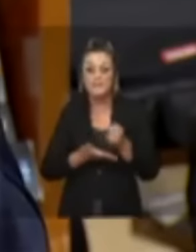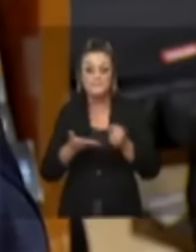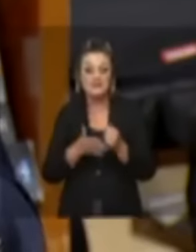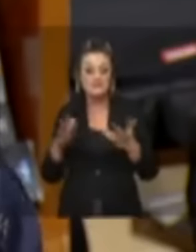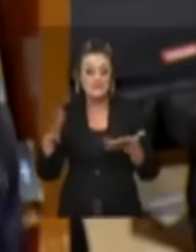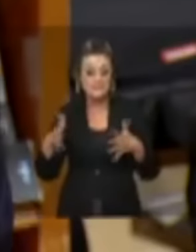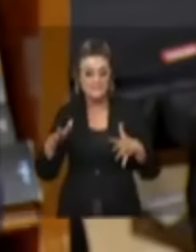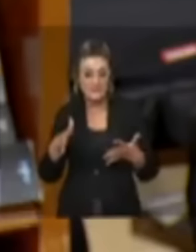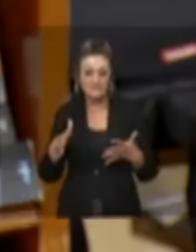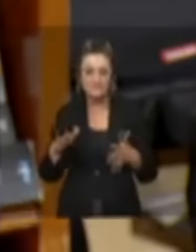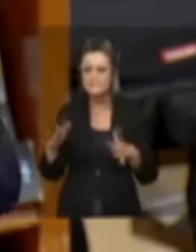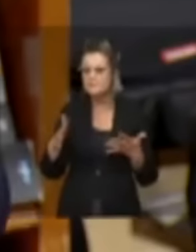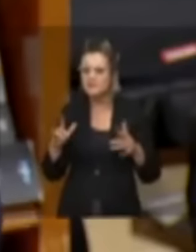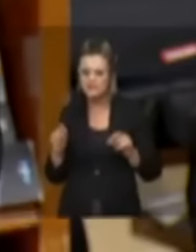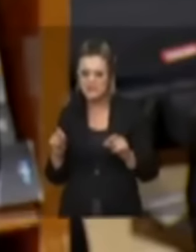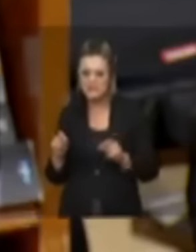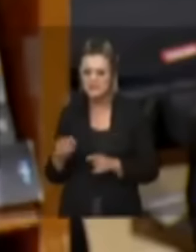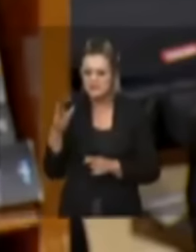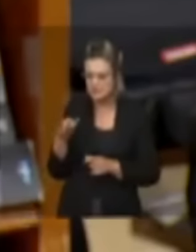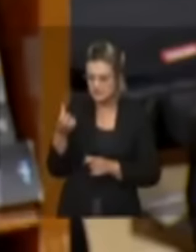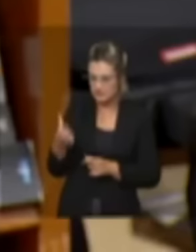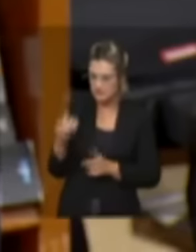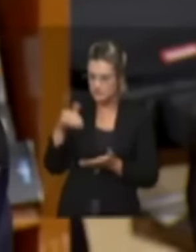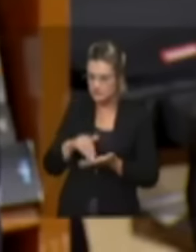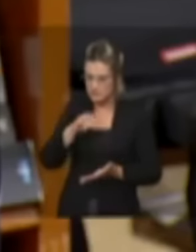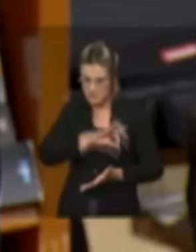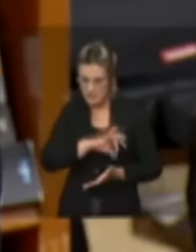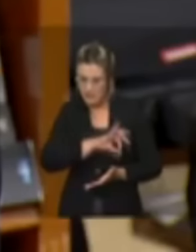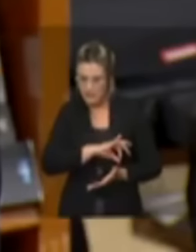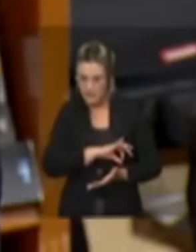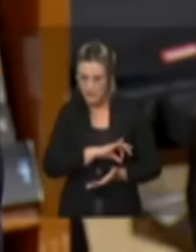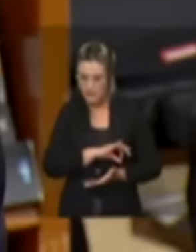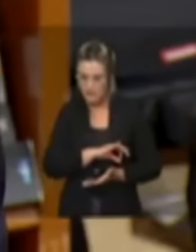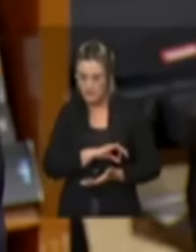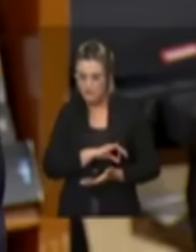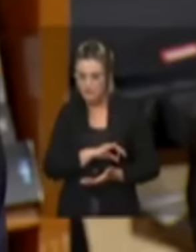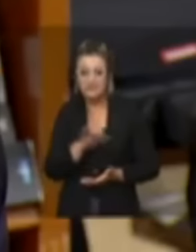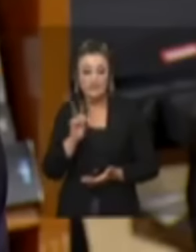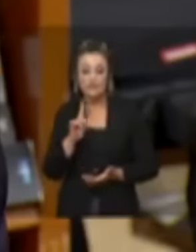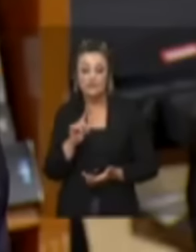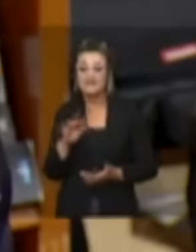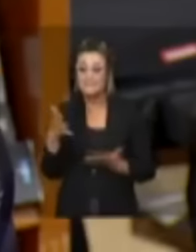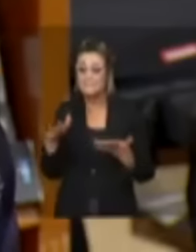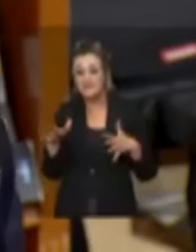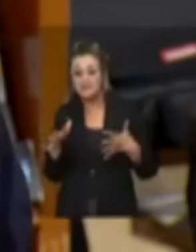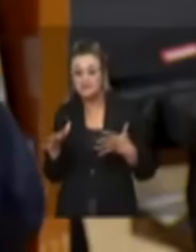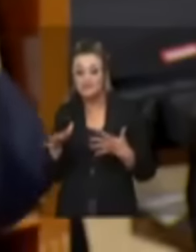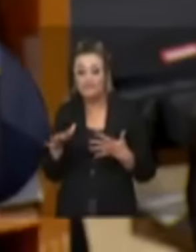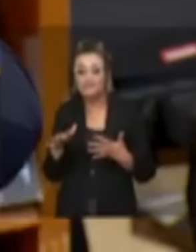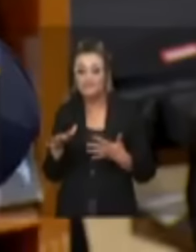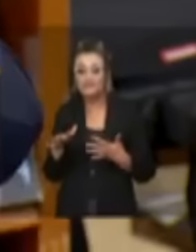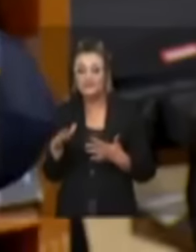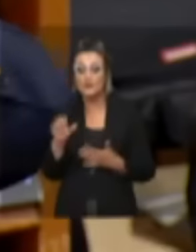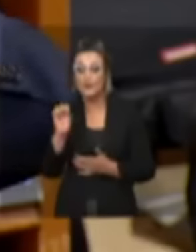média não mais dos 36 últimos salários de contribuição mas na média